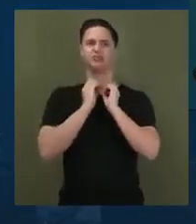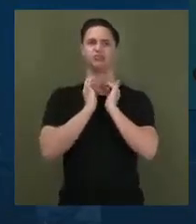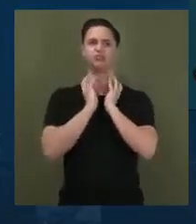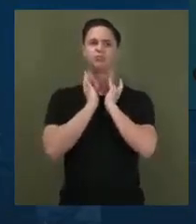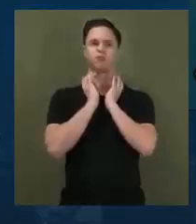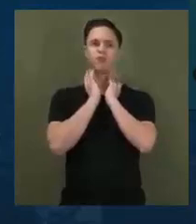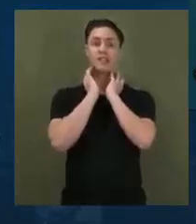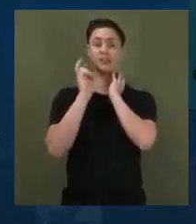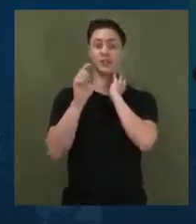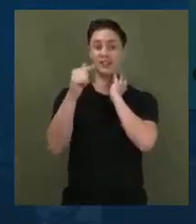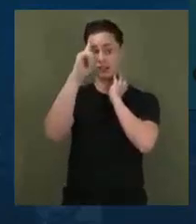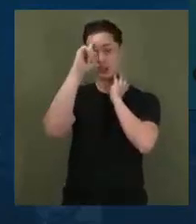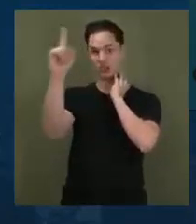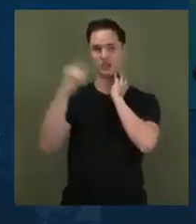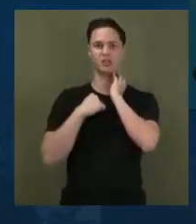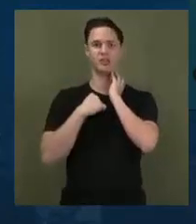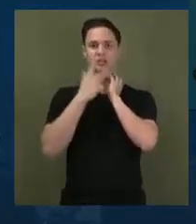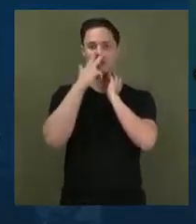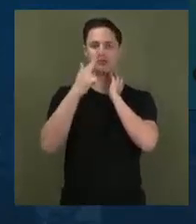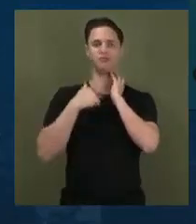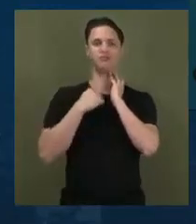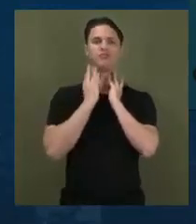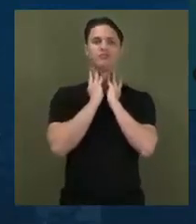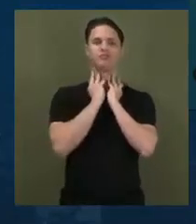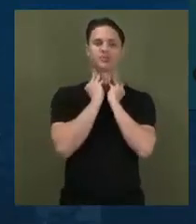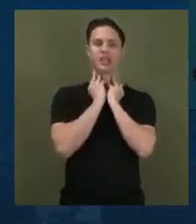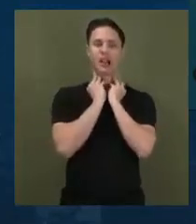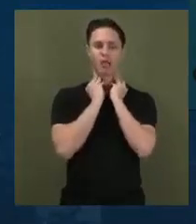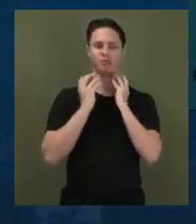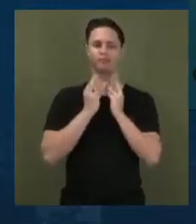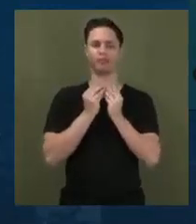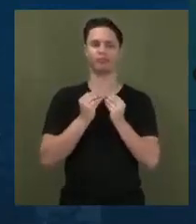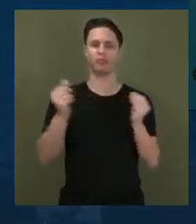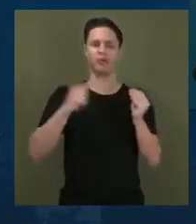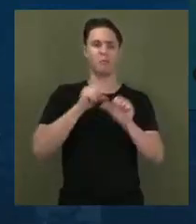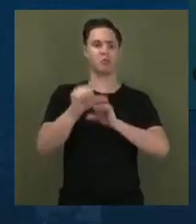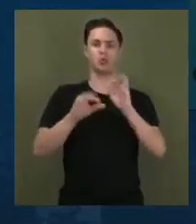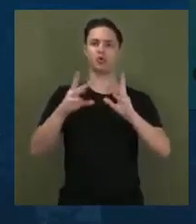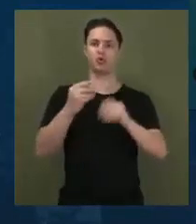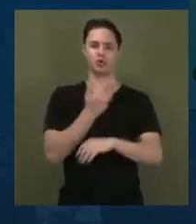57 dias, aí destruição da glândula da tireoide, a arquitetura mudou toda.